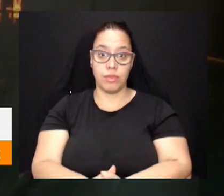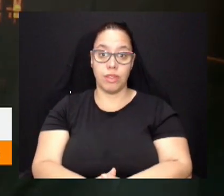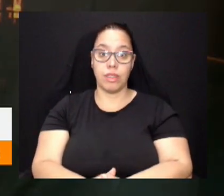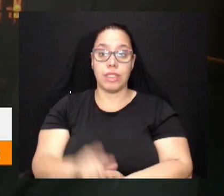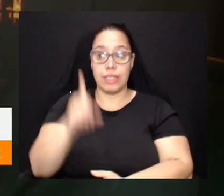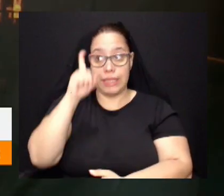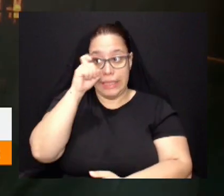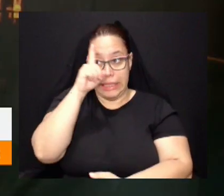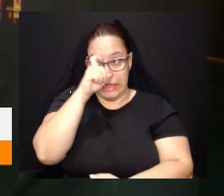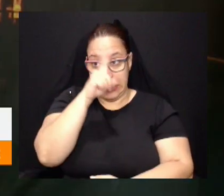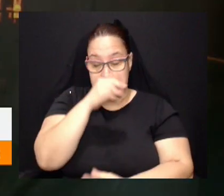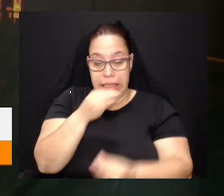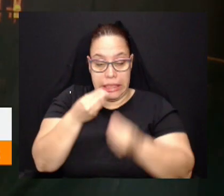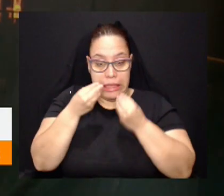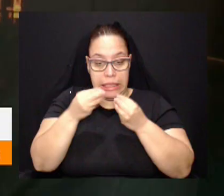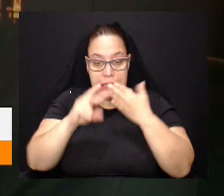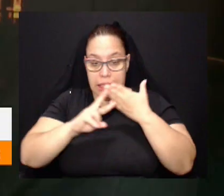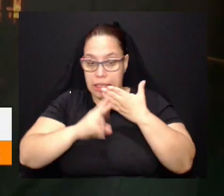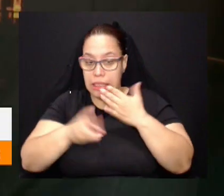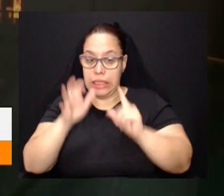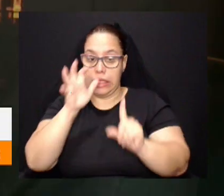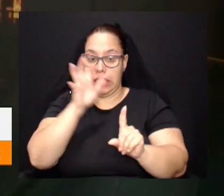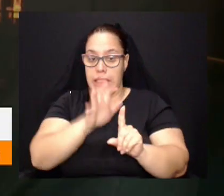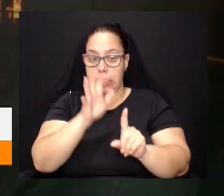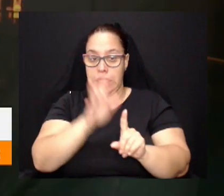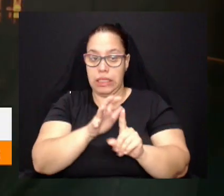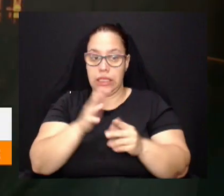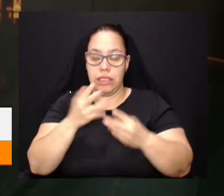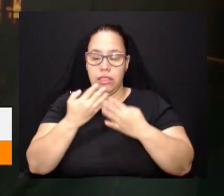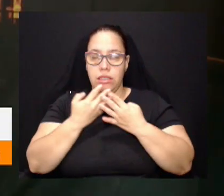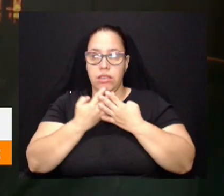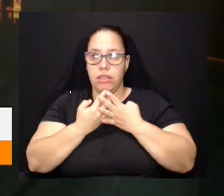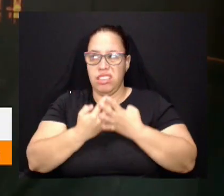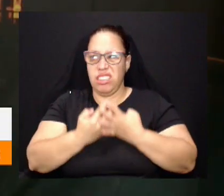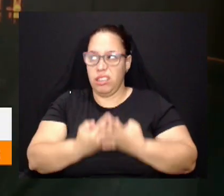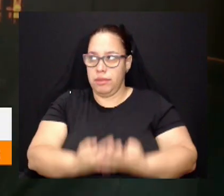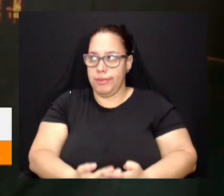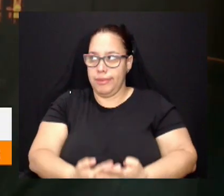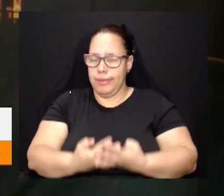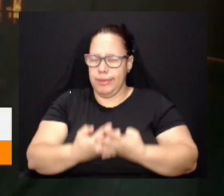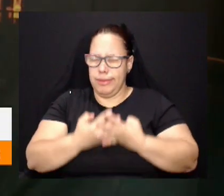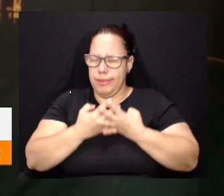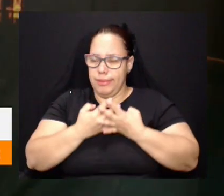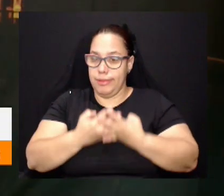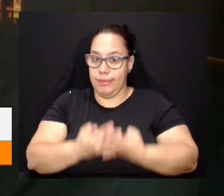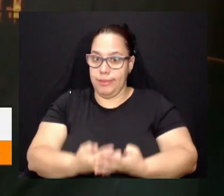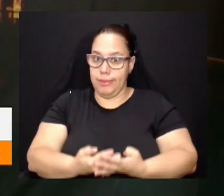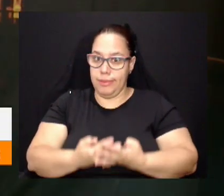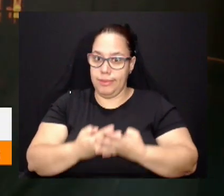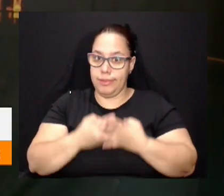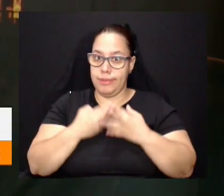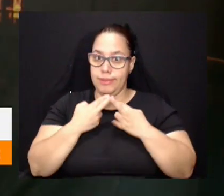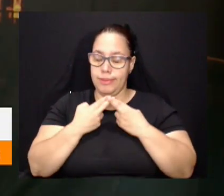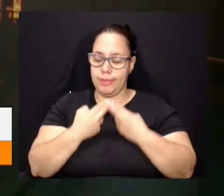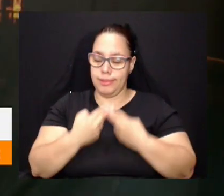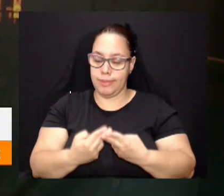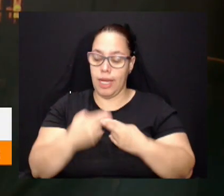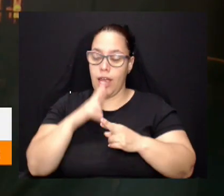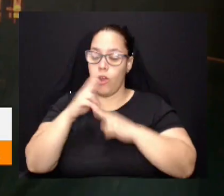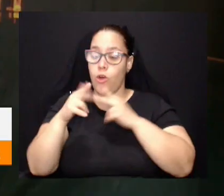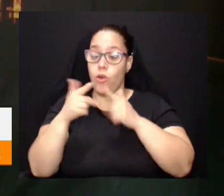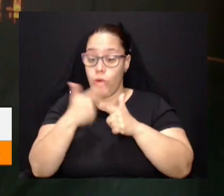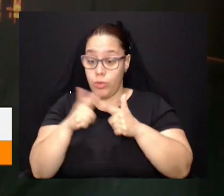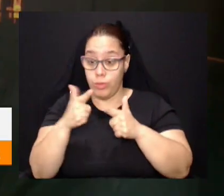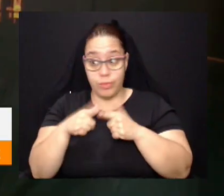Como que isso influencia na nossa paciência de resolver conflitos hoje em dia? Porque para